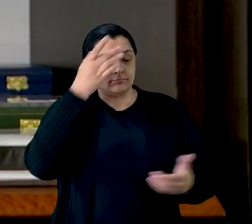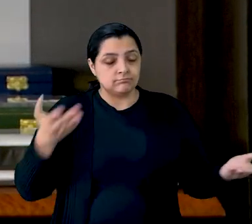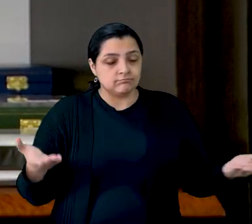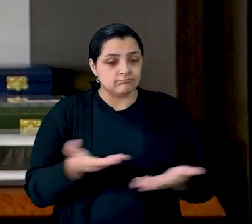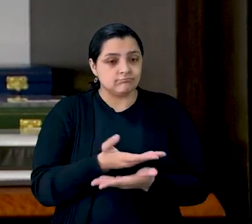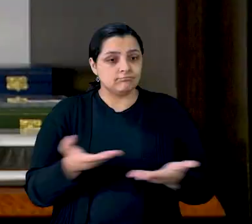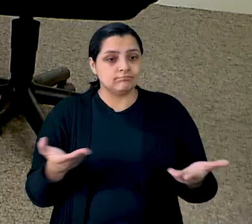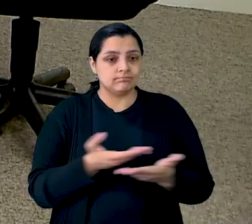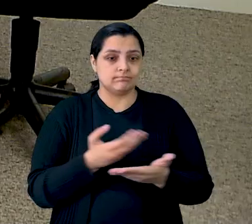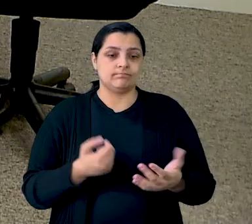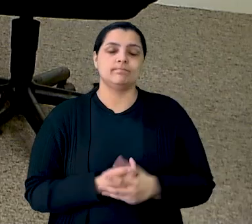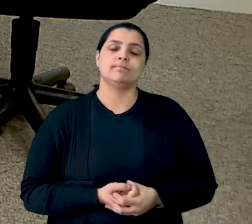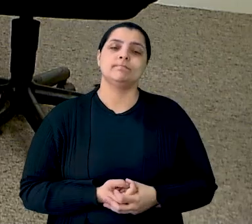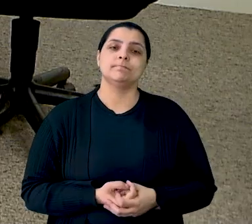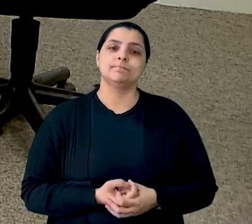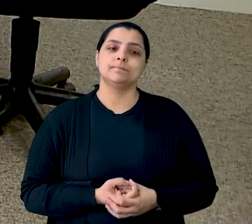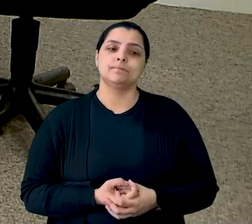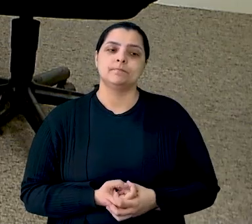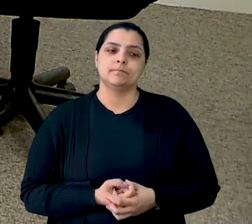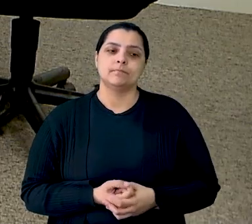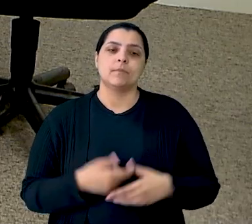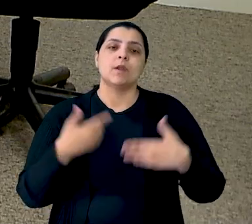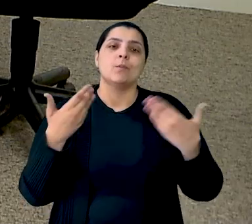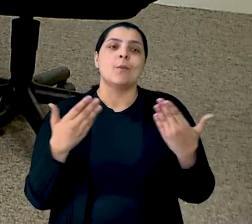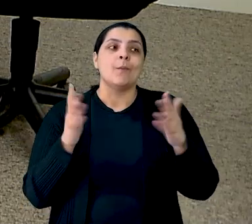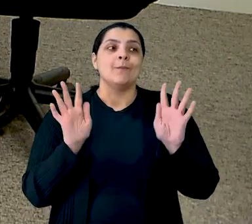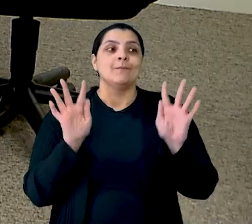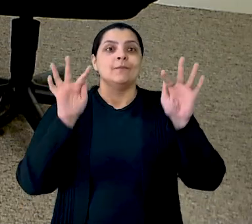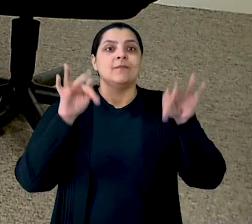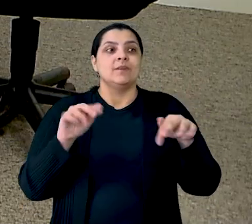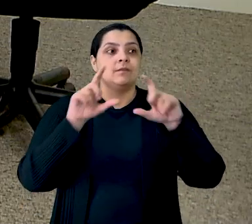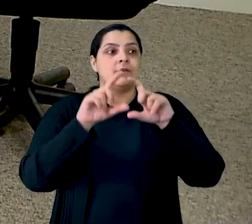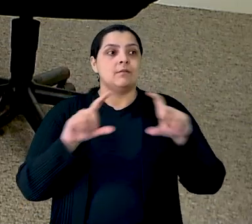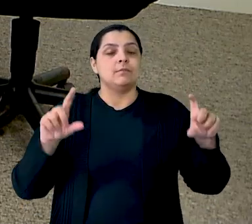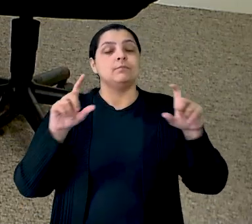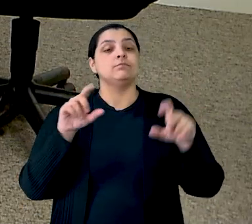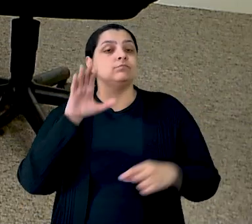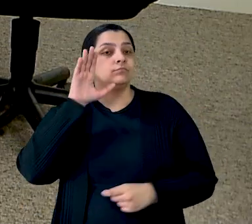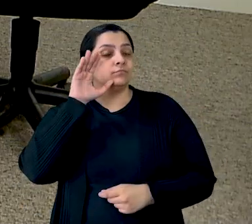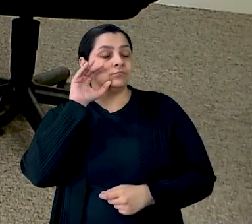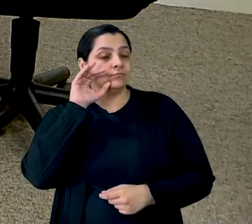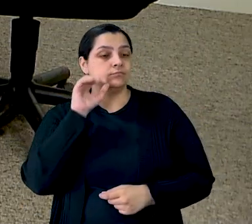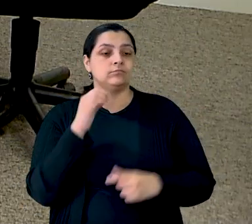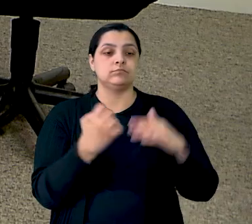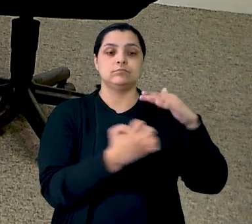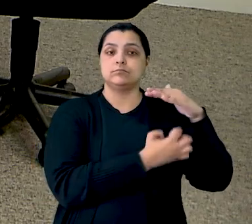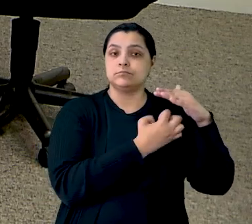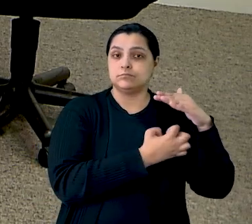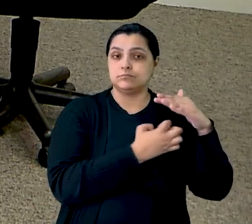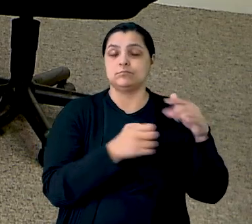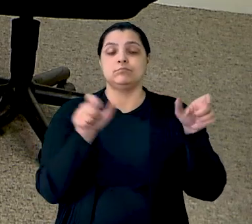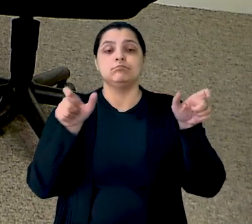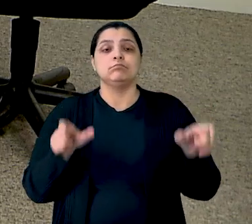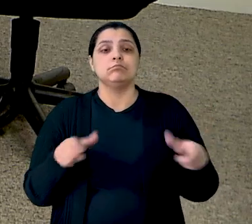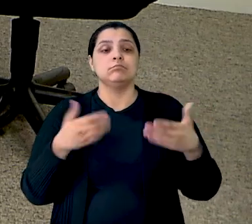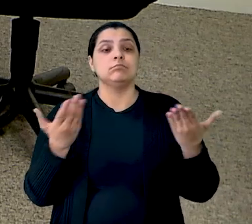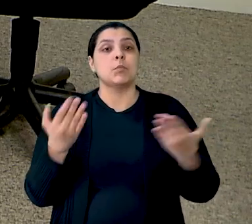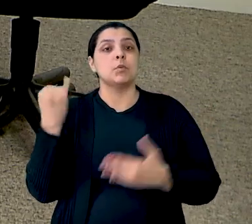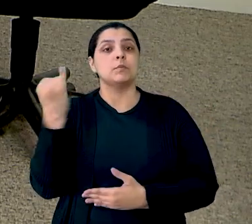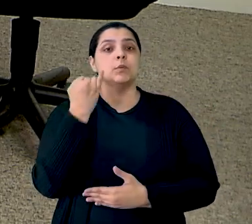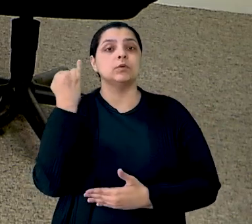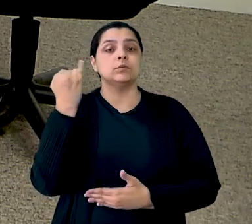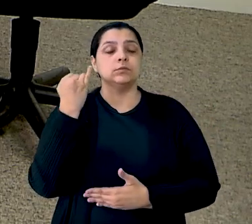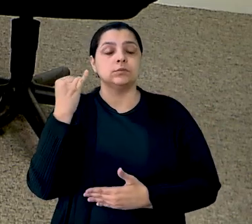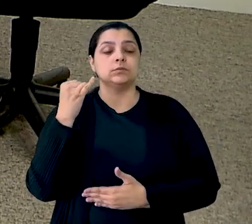consciência recíproca. Para a gente finalizar, que mensagem o senhor deixaria tanto para os empregadores quanto os